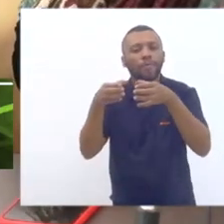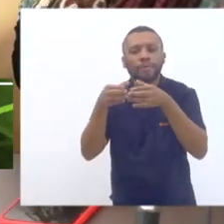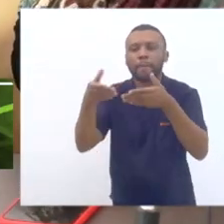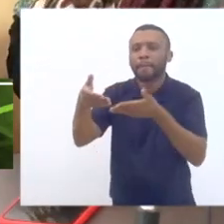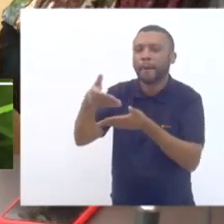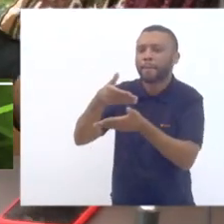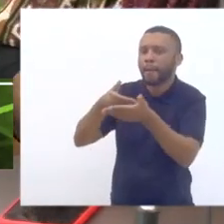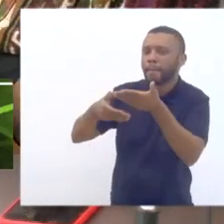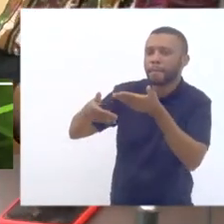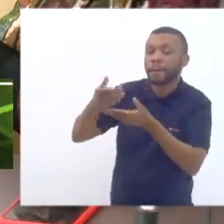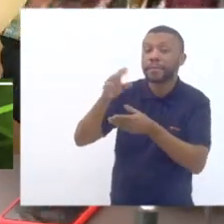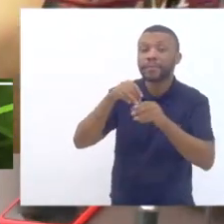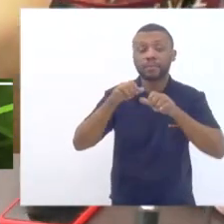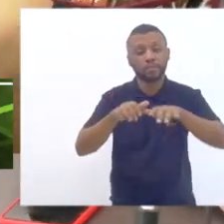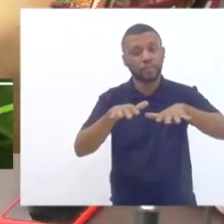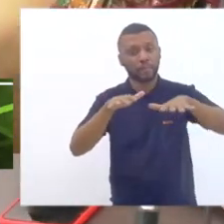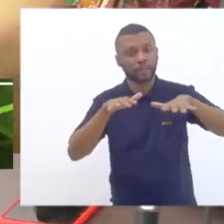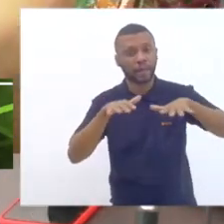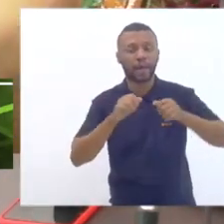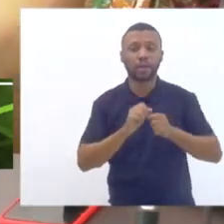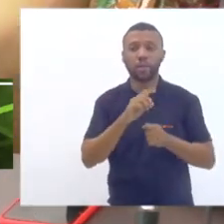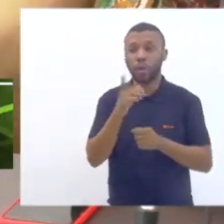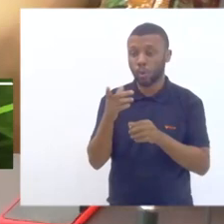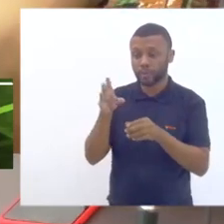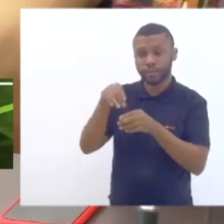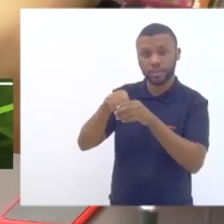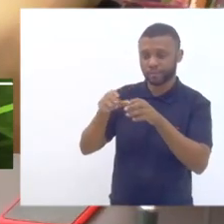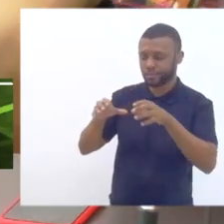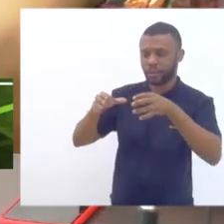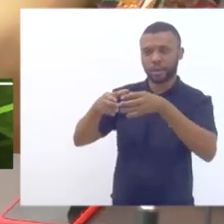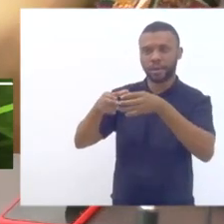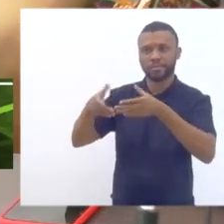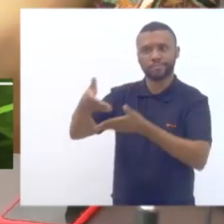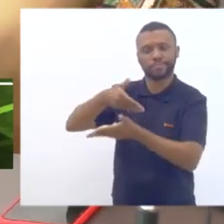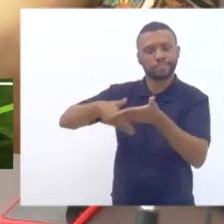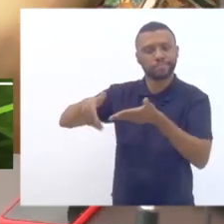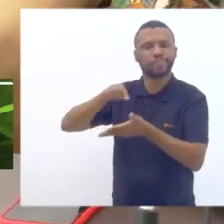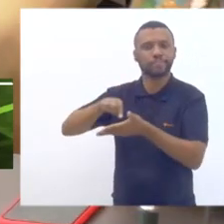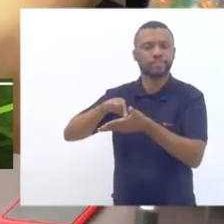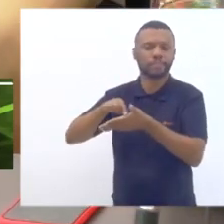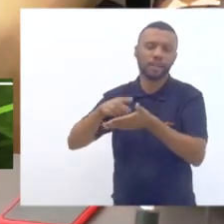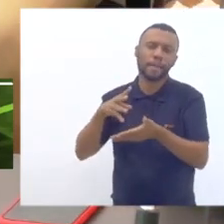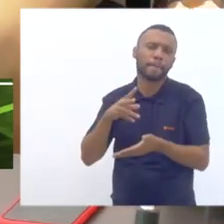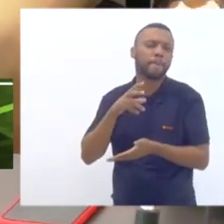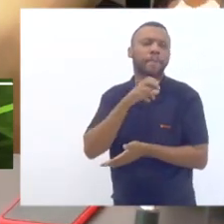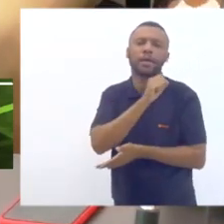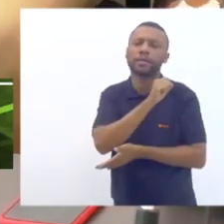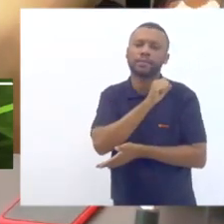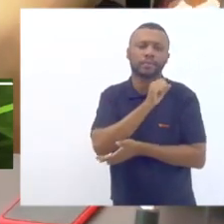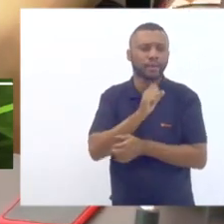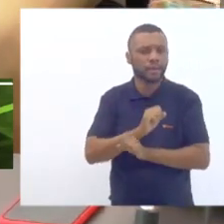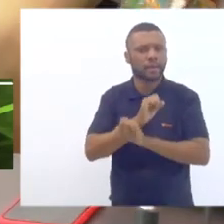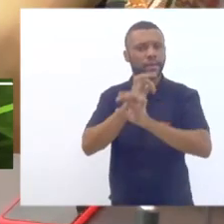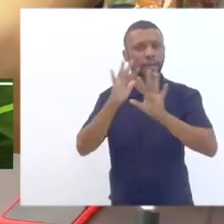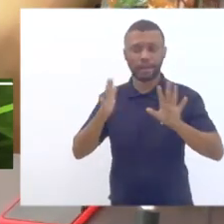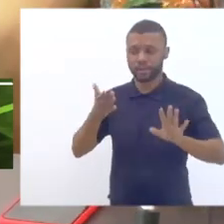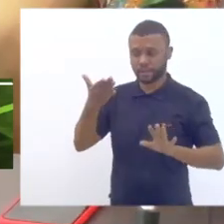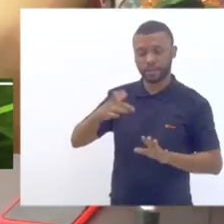no plenário, seja na própria CCJ, é perceptível que o Rodrigo tem esse